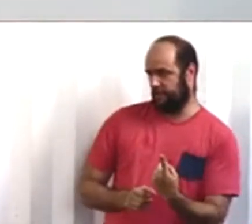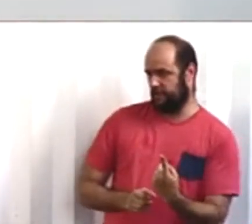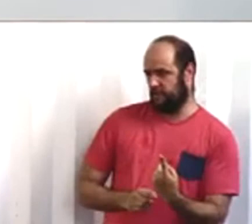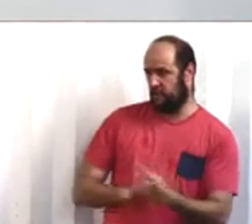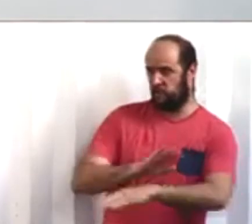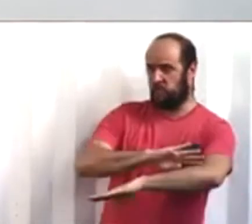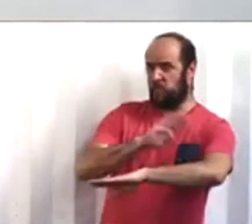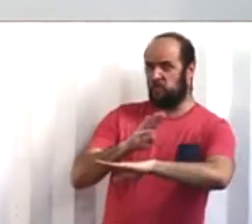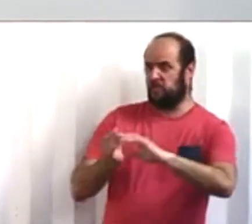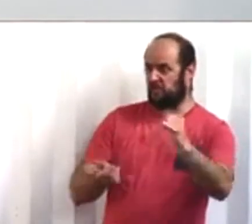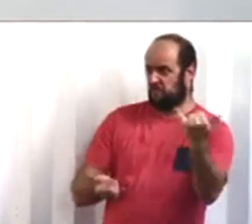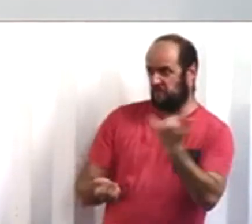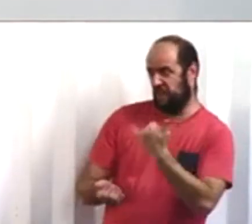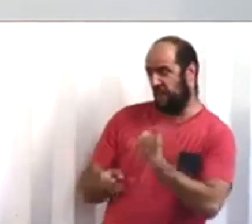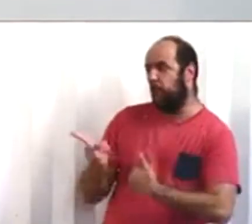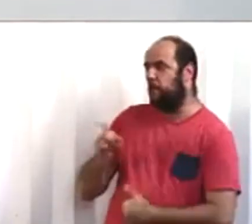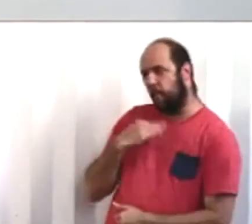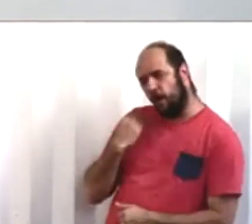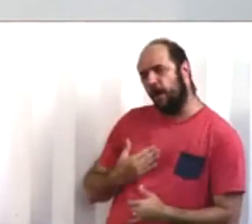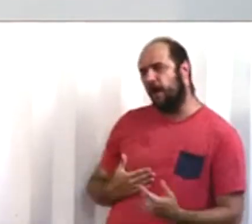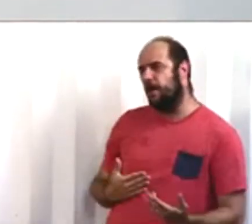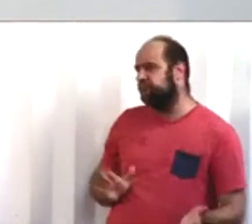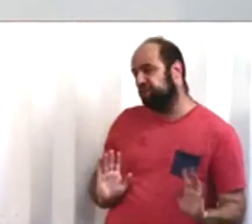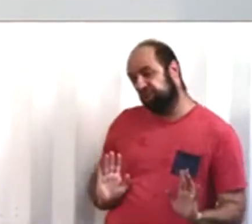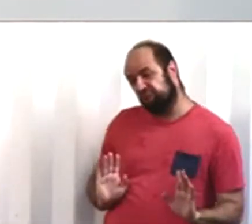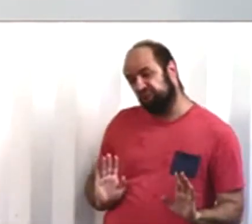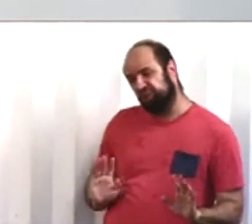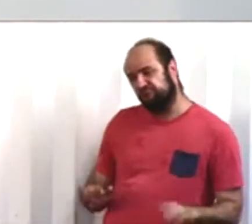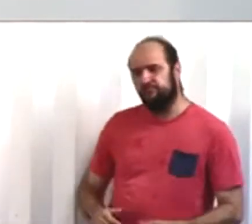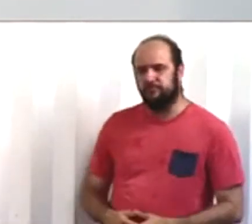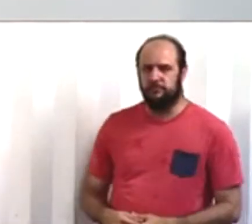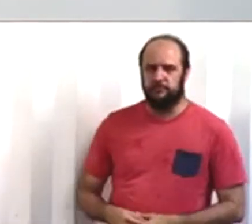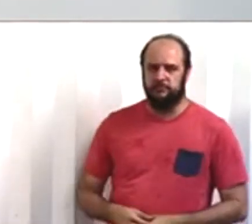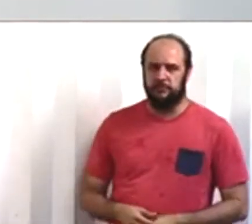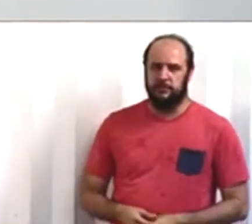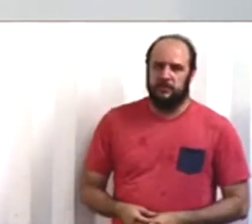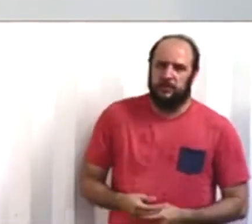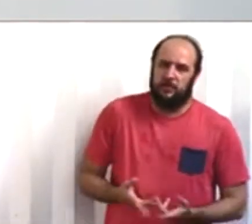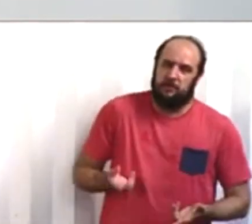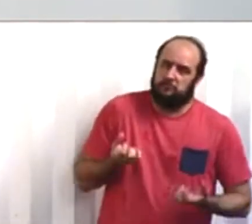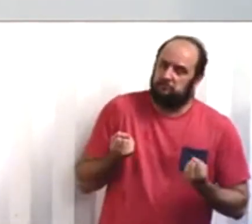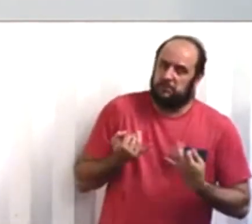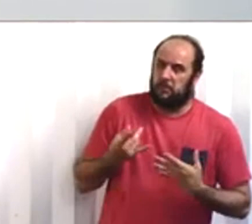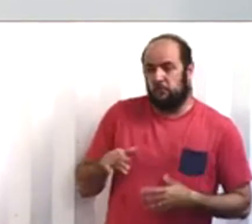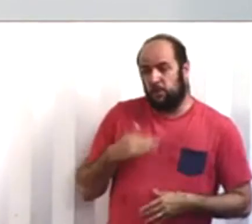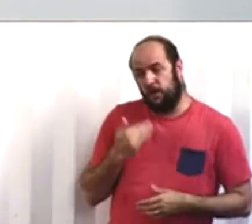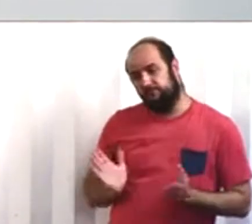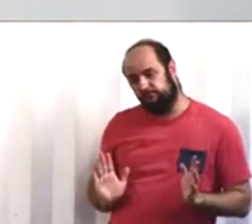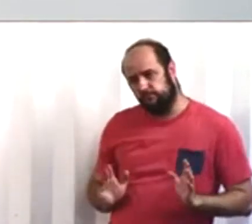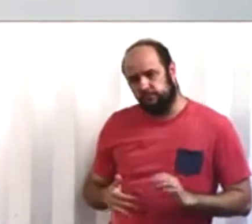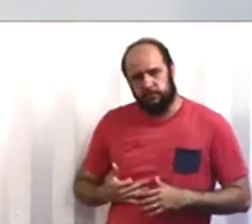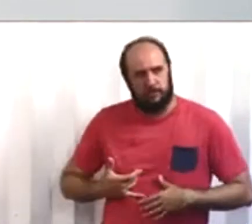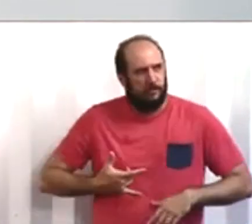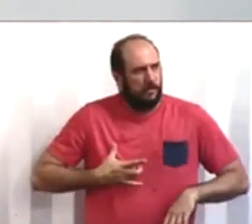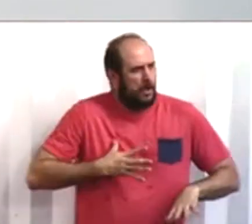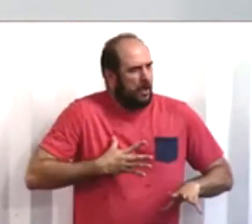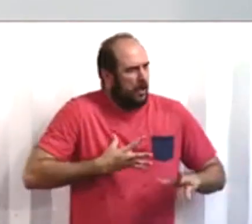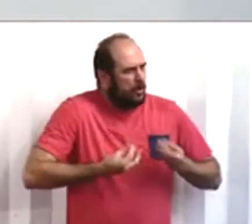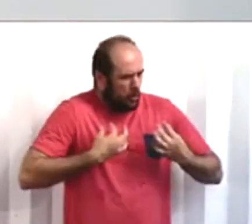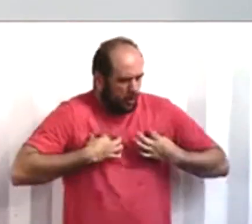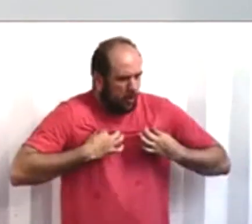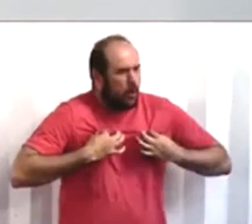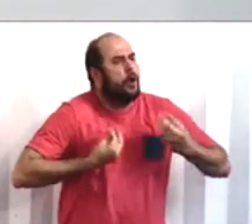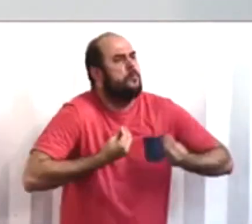de um monte e disse isso, isso e isso. Disse, ó rei Acasias, que você vai morrer. Acasias pergunta, como ele estava